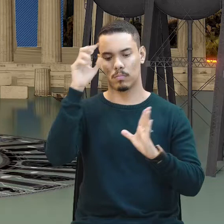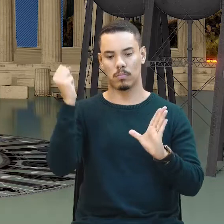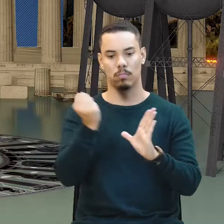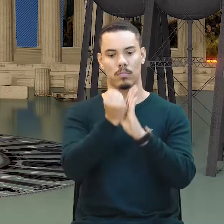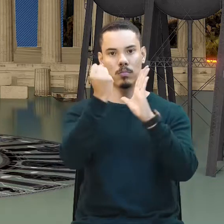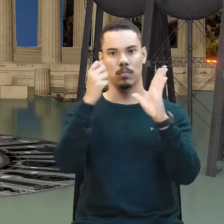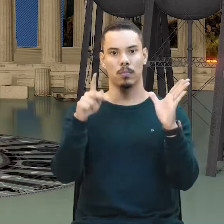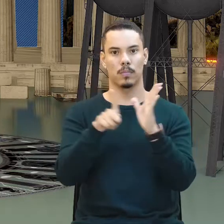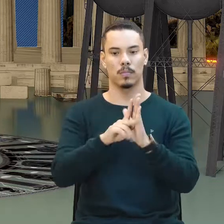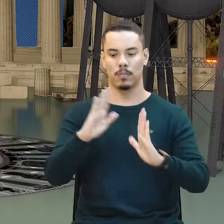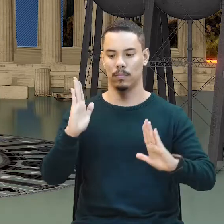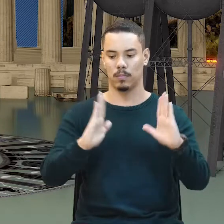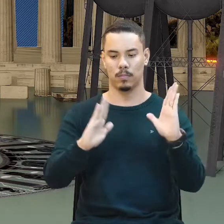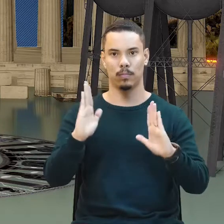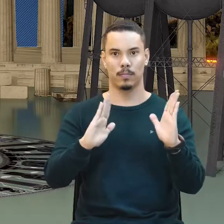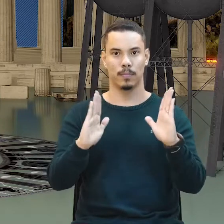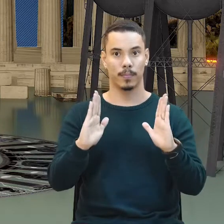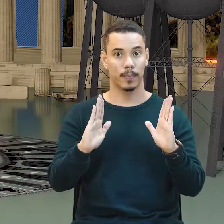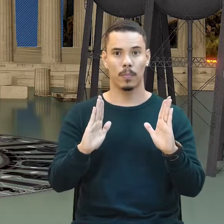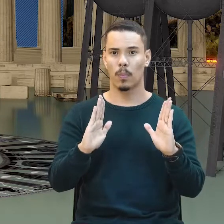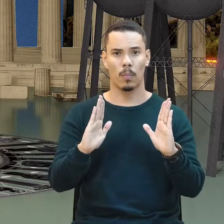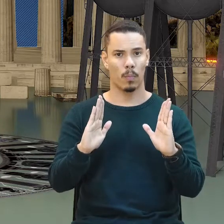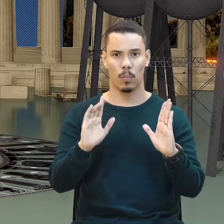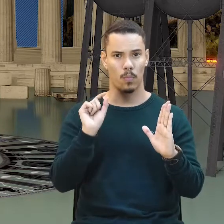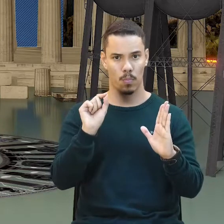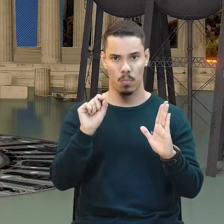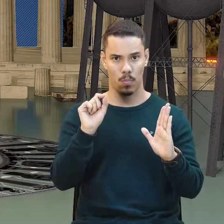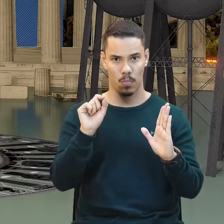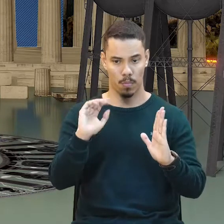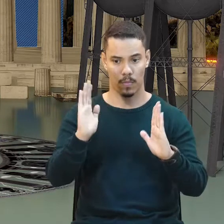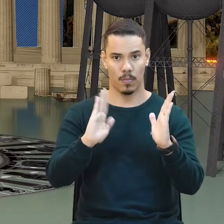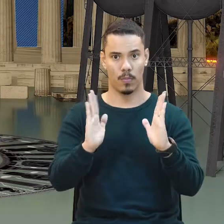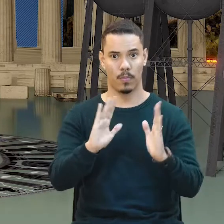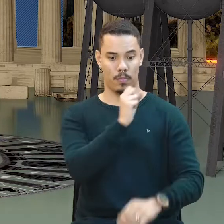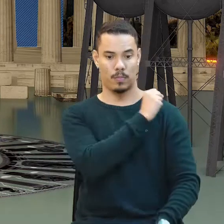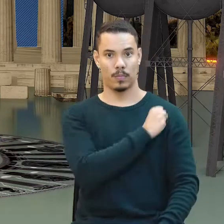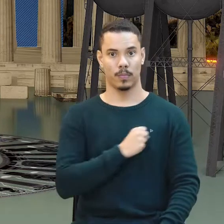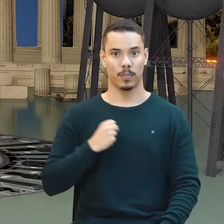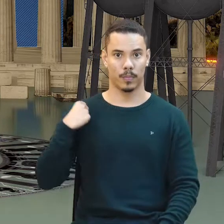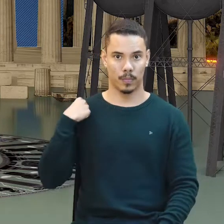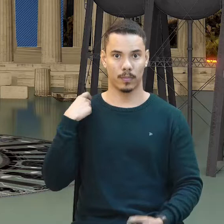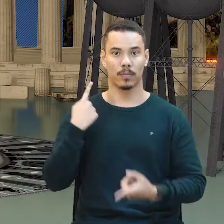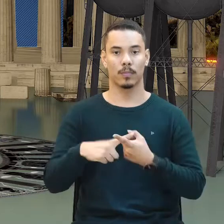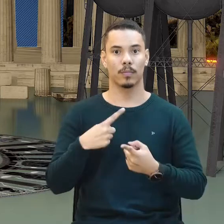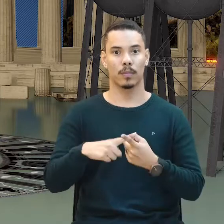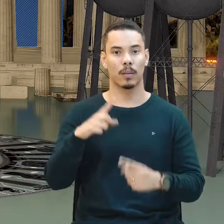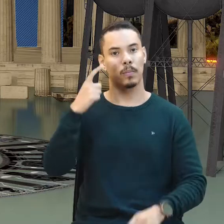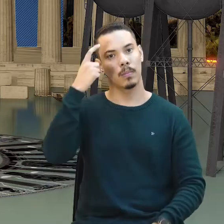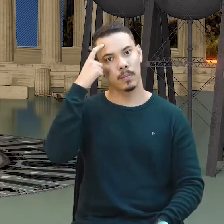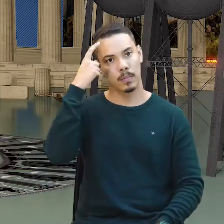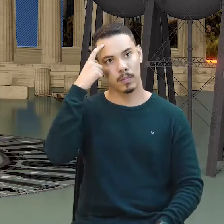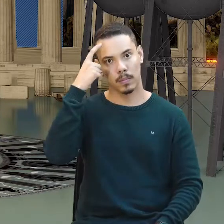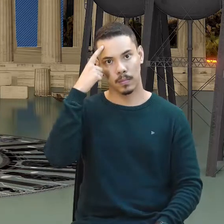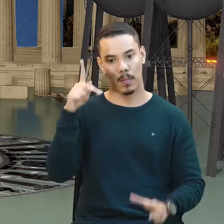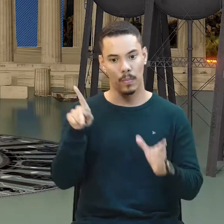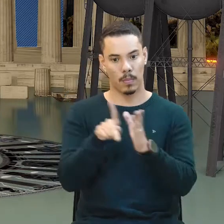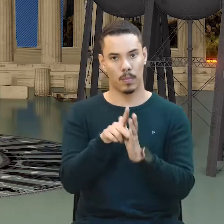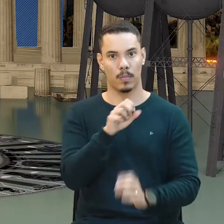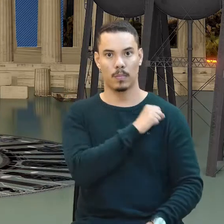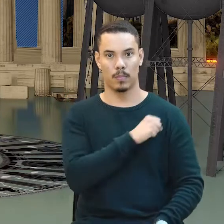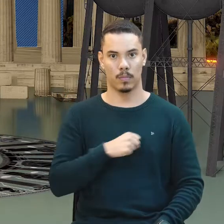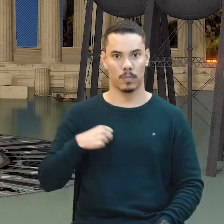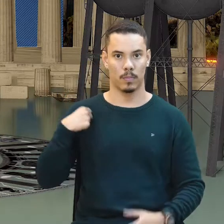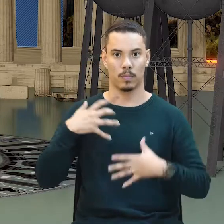o período chamado período socrático, que abrange o pensamento de Sócrates, Platão